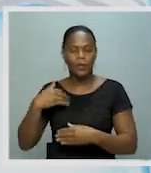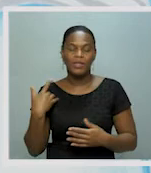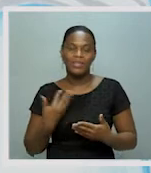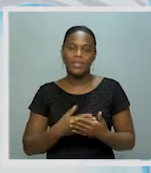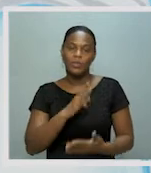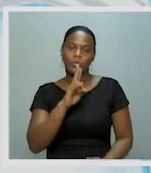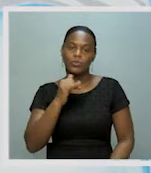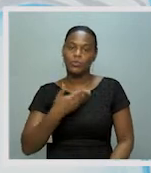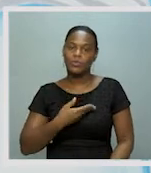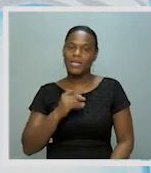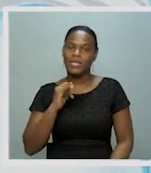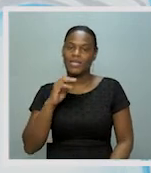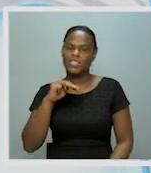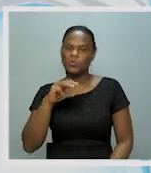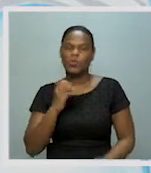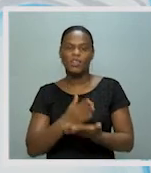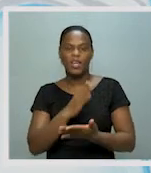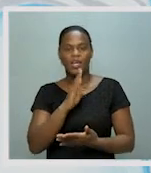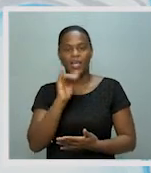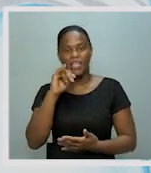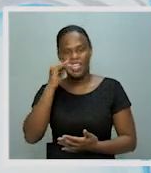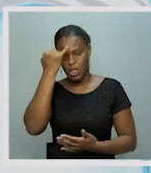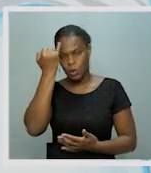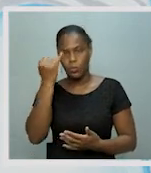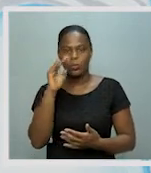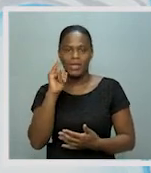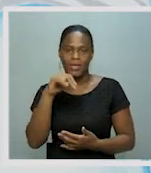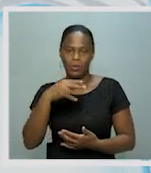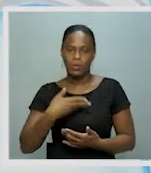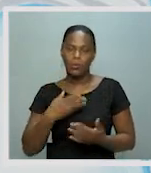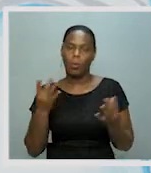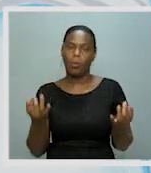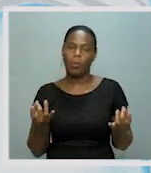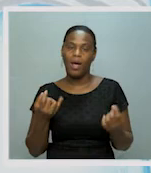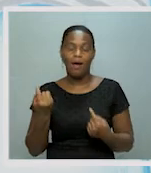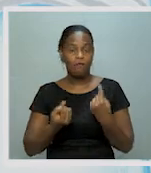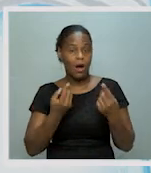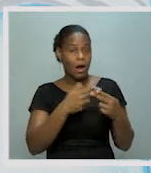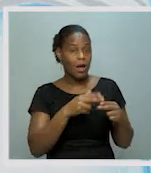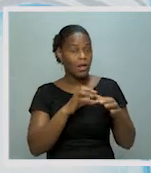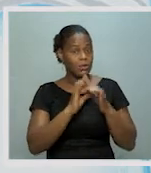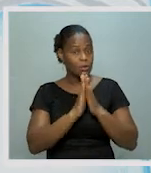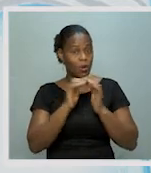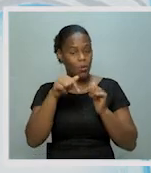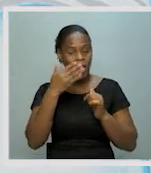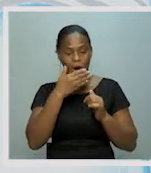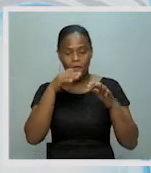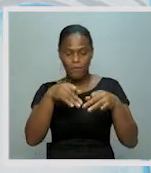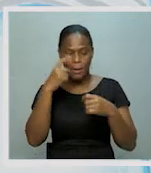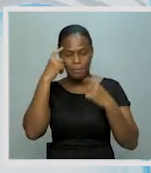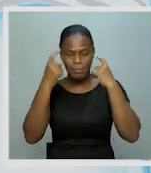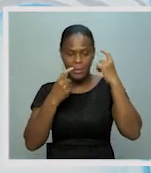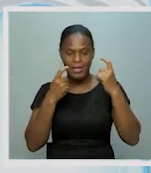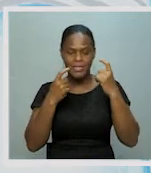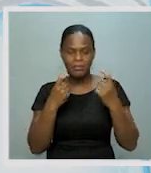antigas, desde o judaísmo até o hinduísmo. Muito embora existam várias religiões, terminamos a aula com